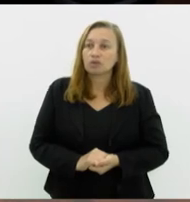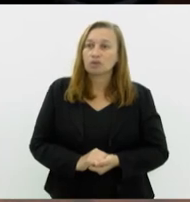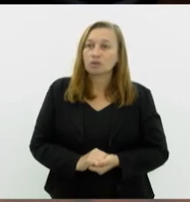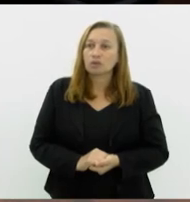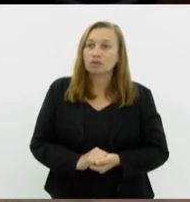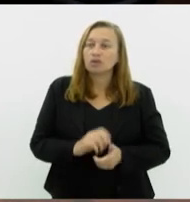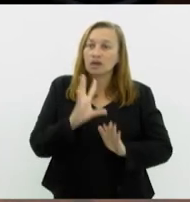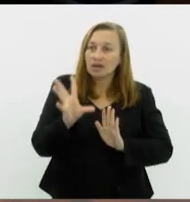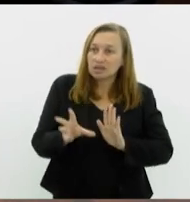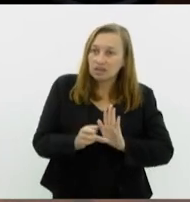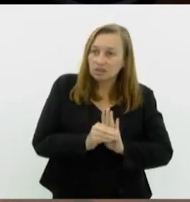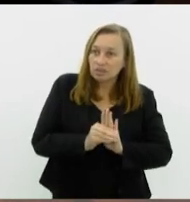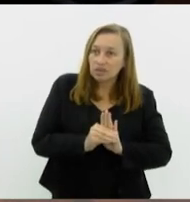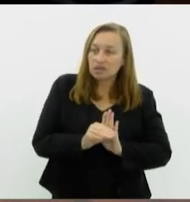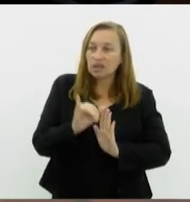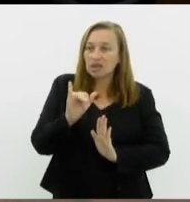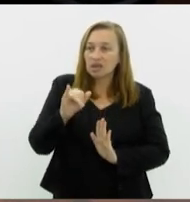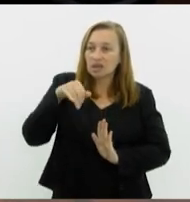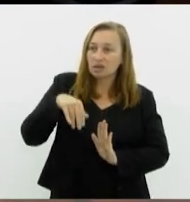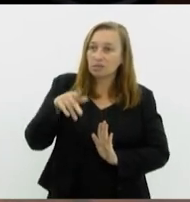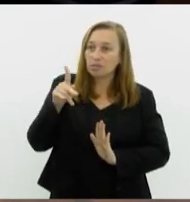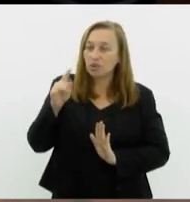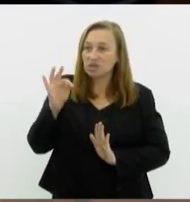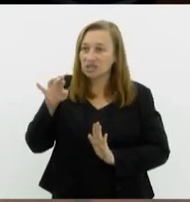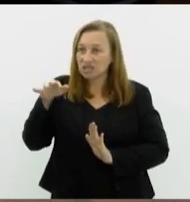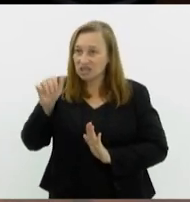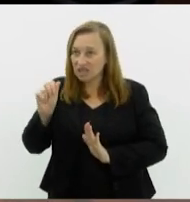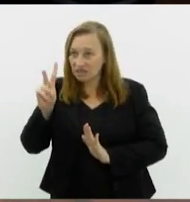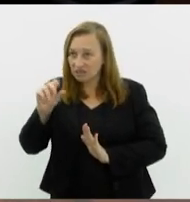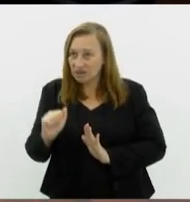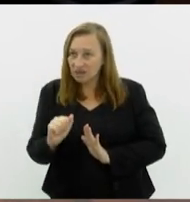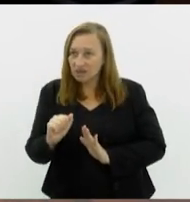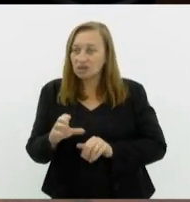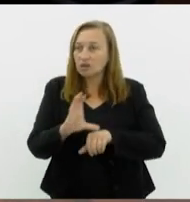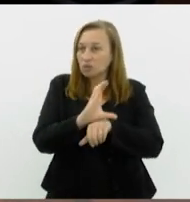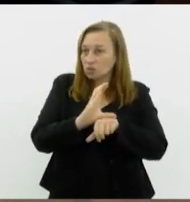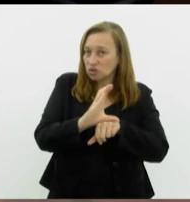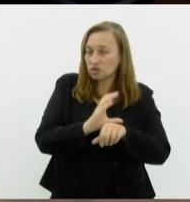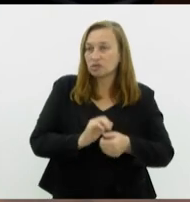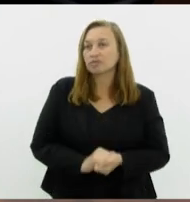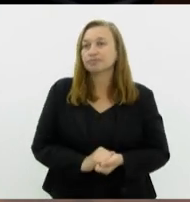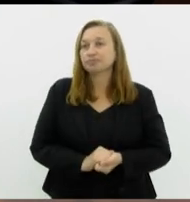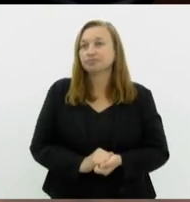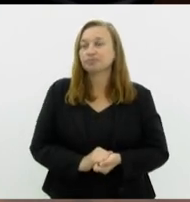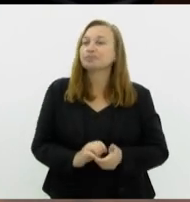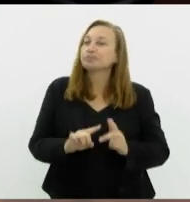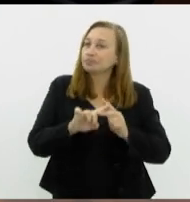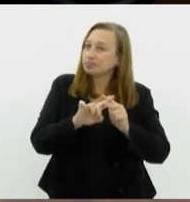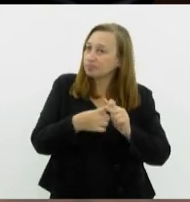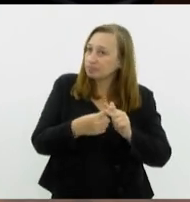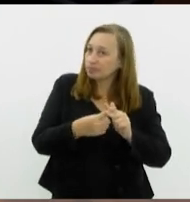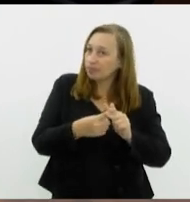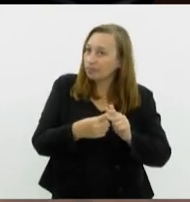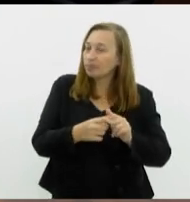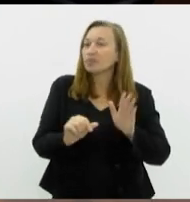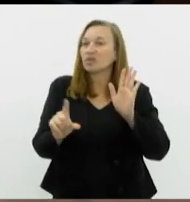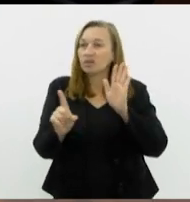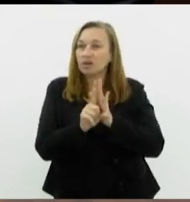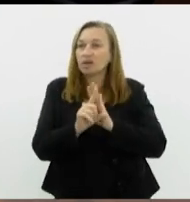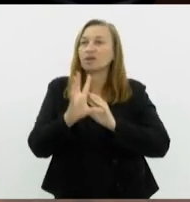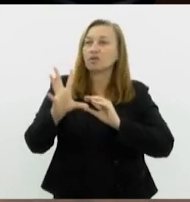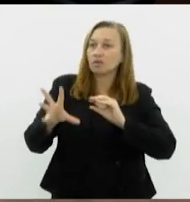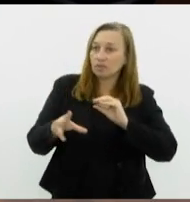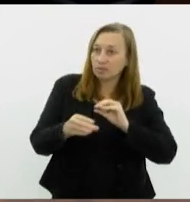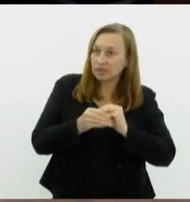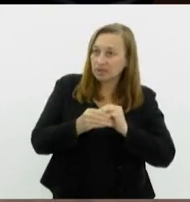As emendas impositivas têm previsão constitucional, há que regulamentá-la com lei